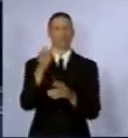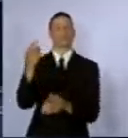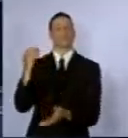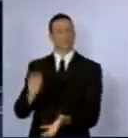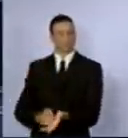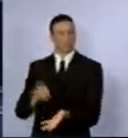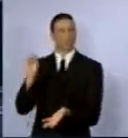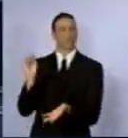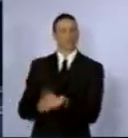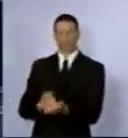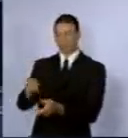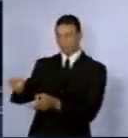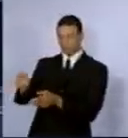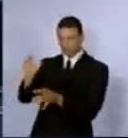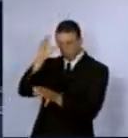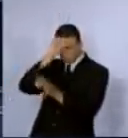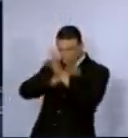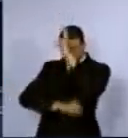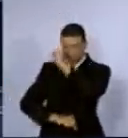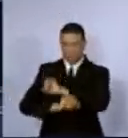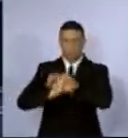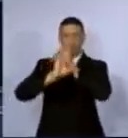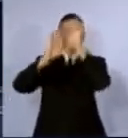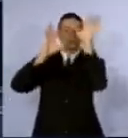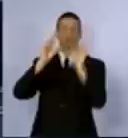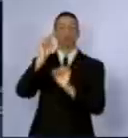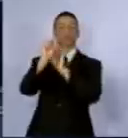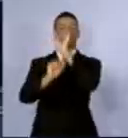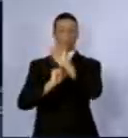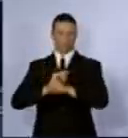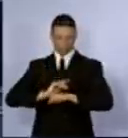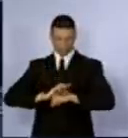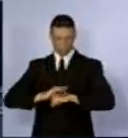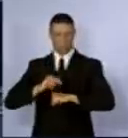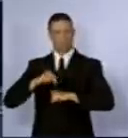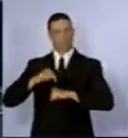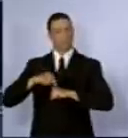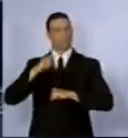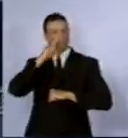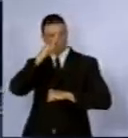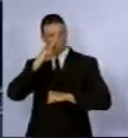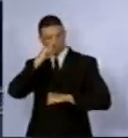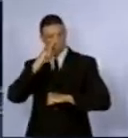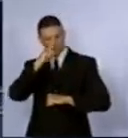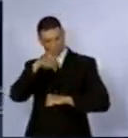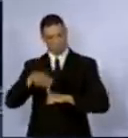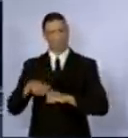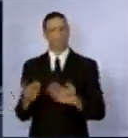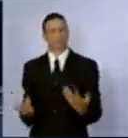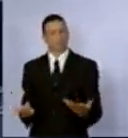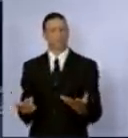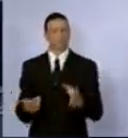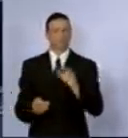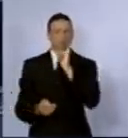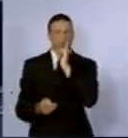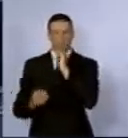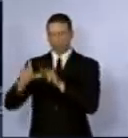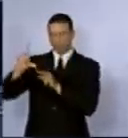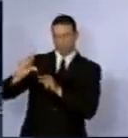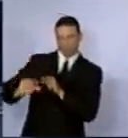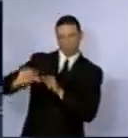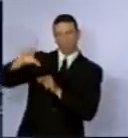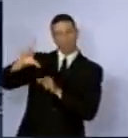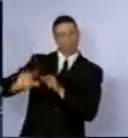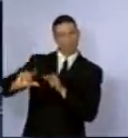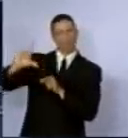para que nós entendamos que essas doenças, elas se dão no nível até mais básico, fundamental, que seria